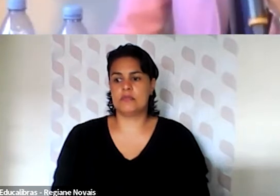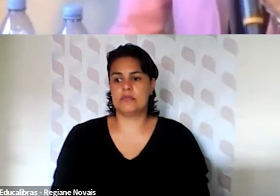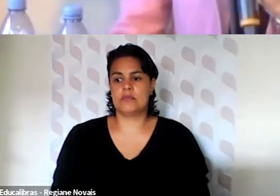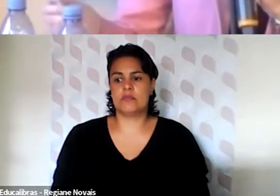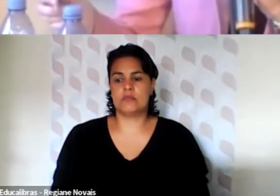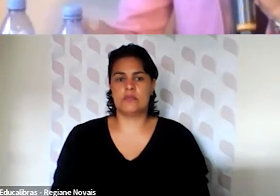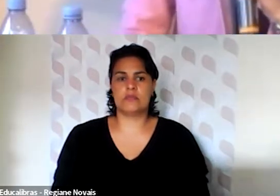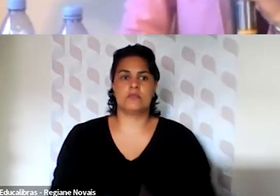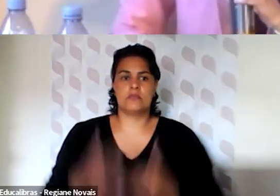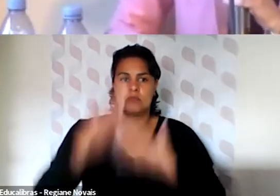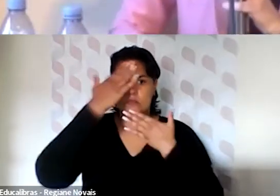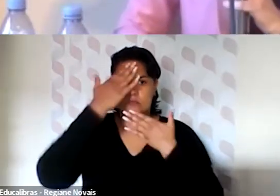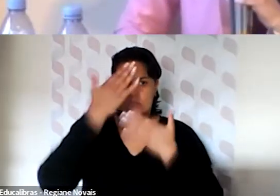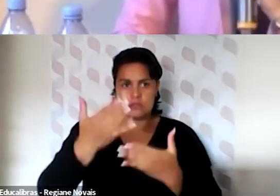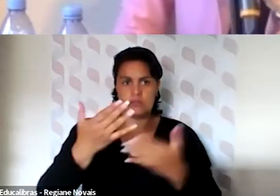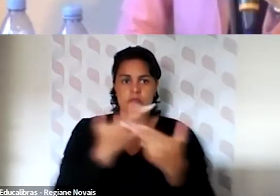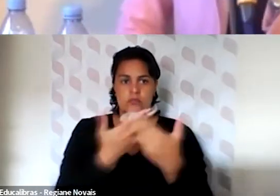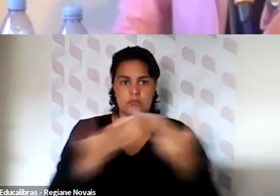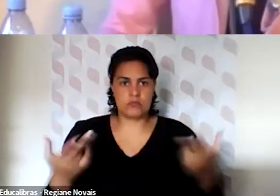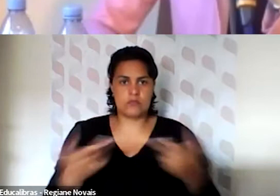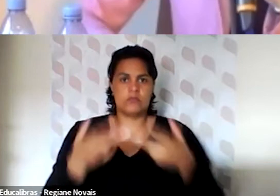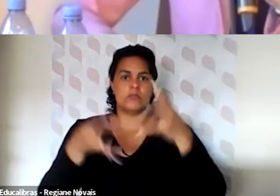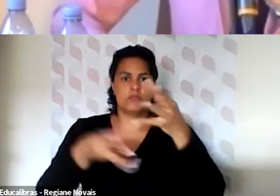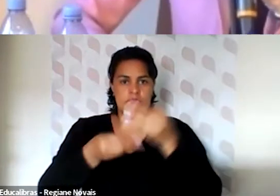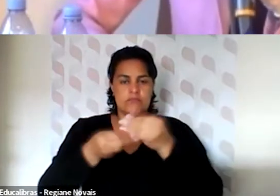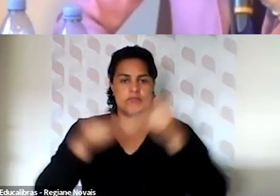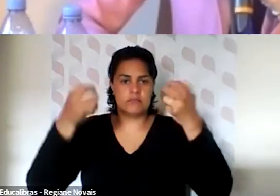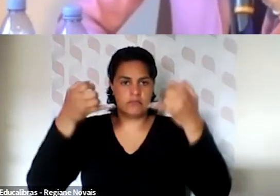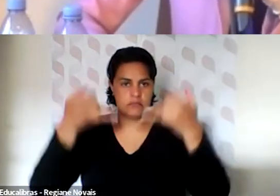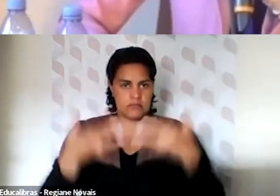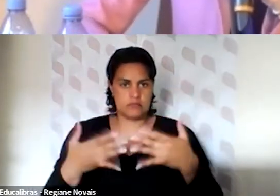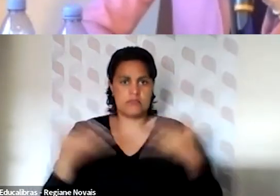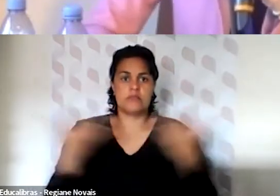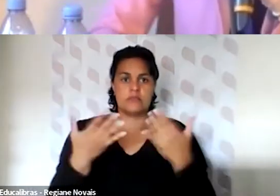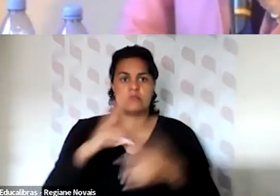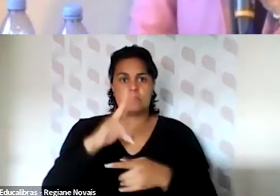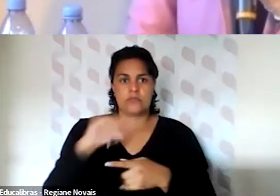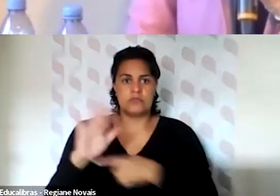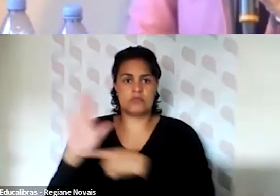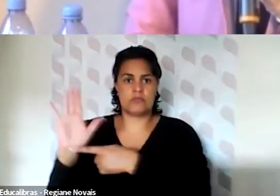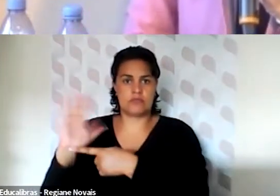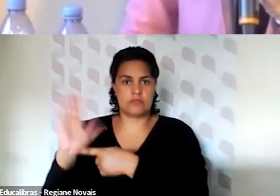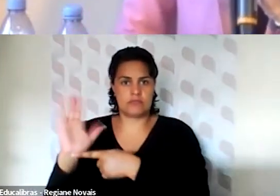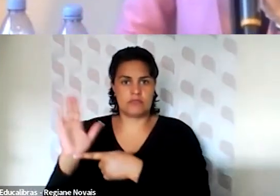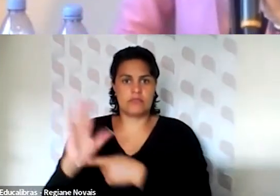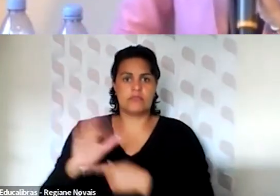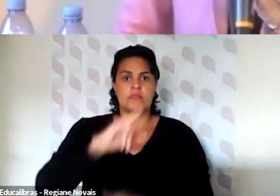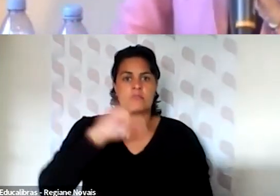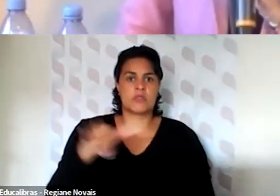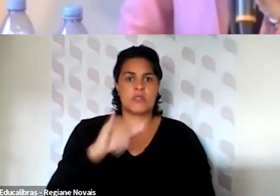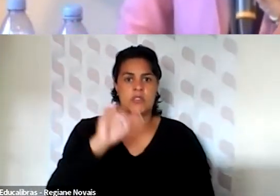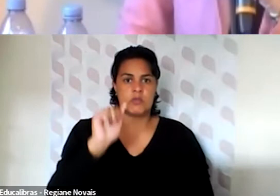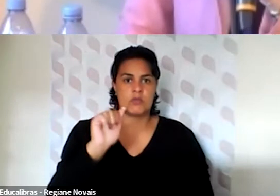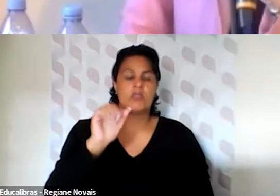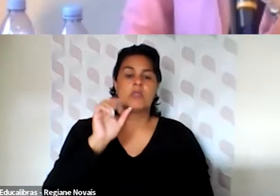Muito obrigado por suas contribuições, e agora vamos passar o vídeo da Sonia Guajajara, mas antes eu queria também